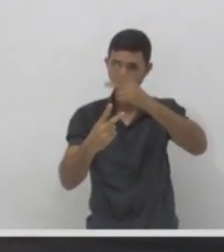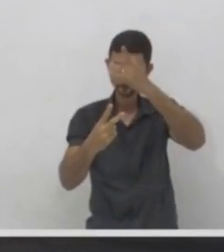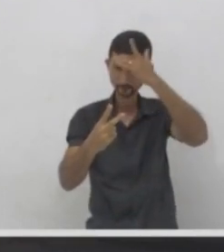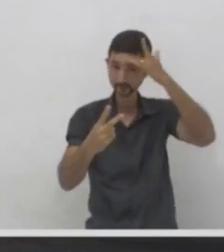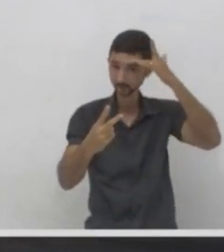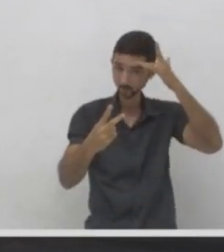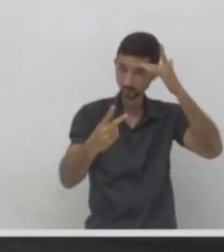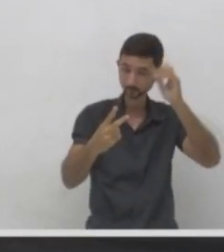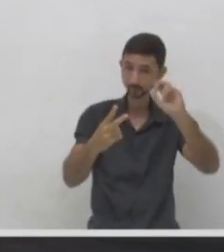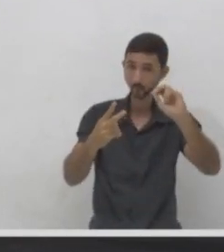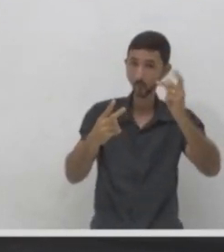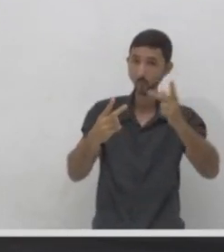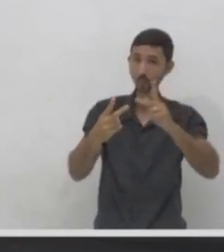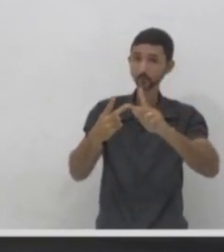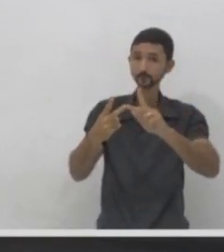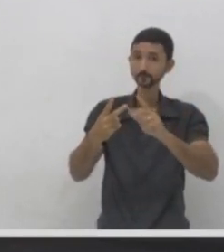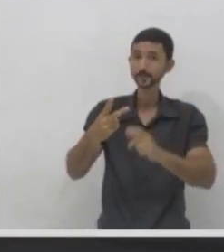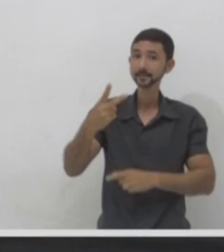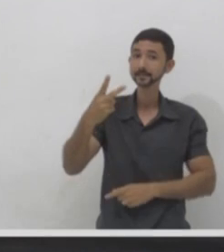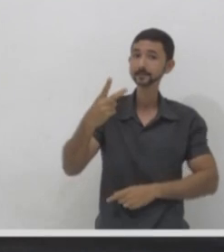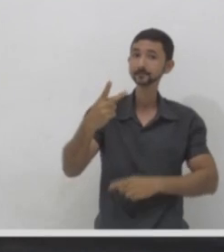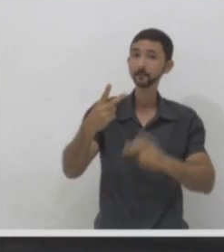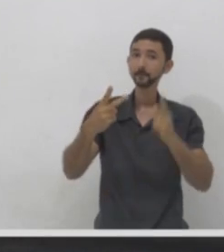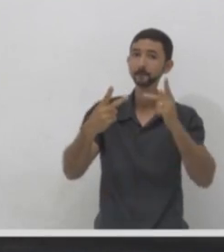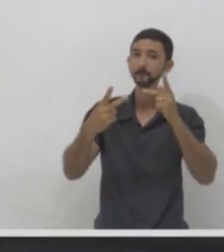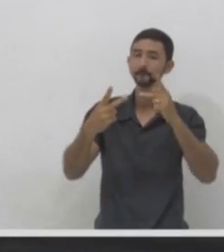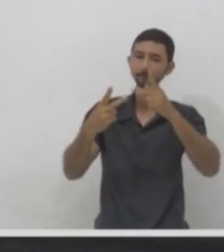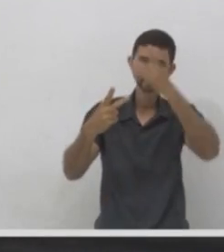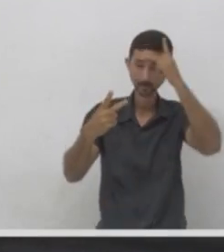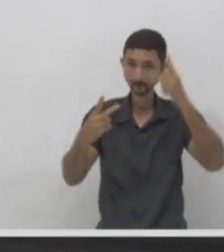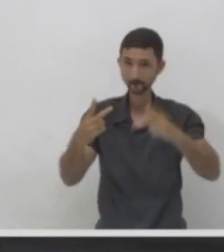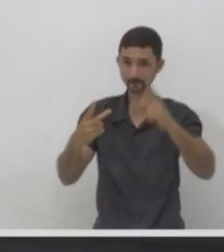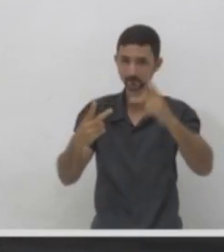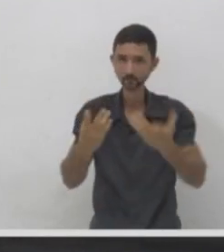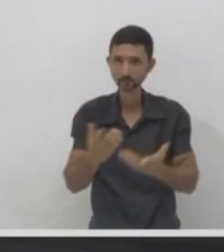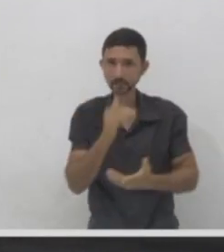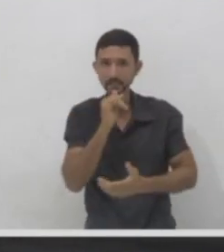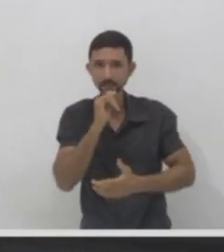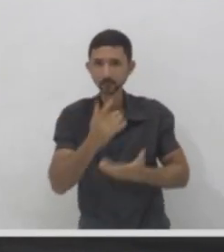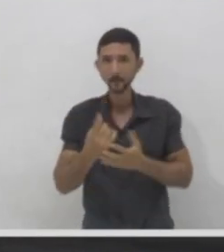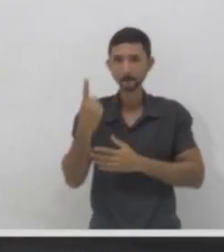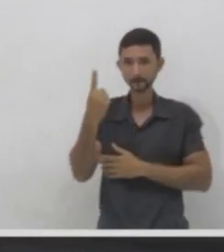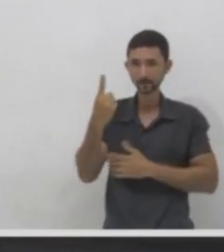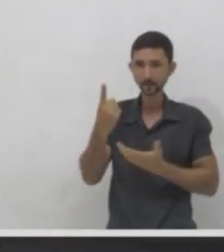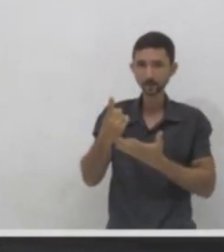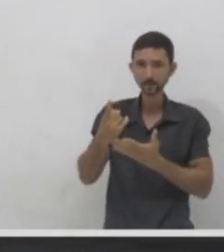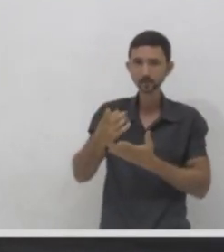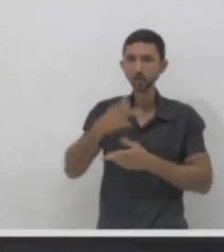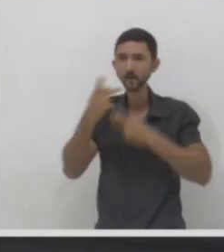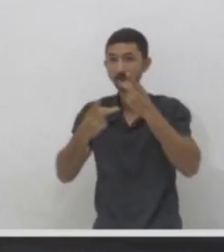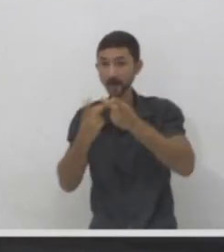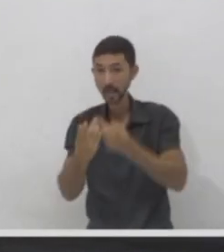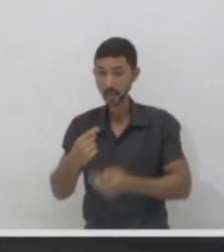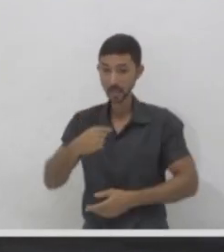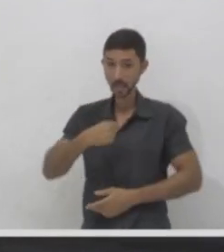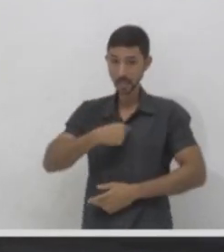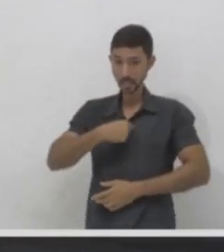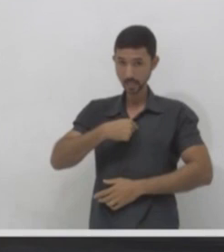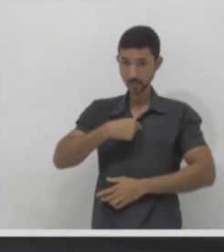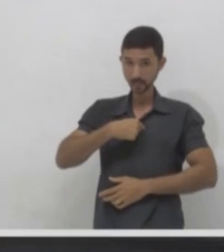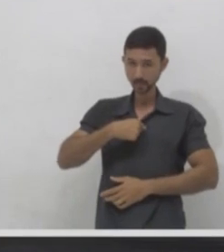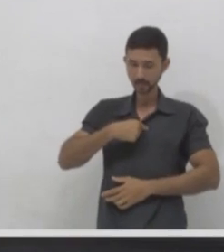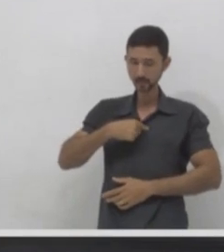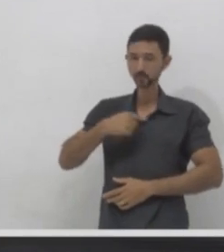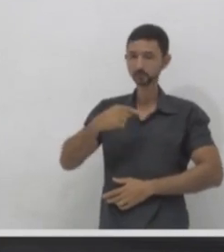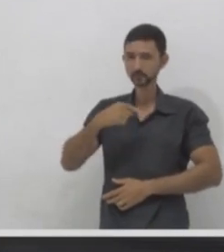pessoa. Em primeira pessoa, você conta algo que viveu, então você vai usar a palavra eu, tá